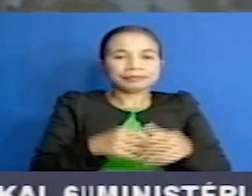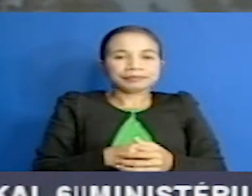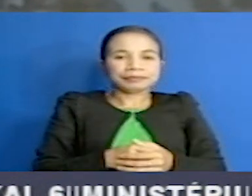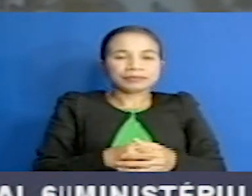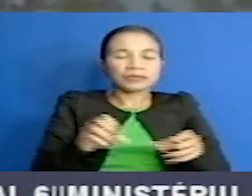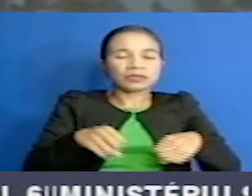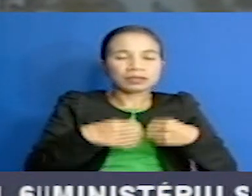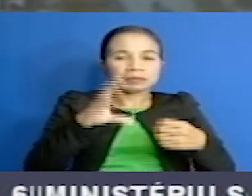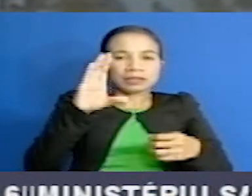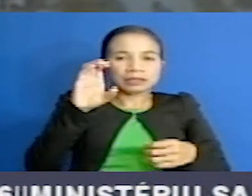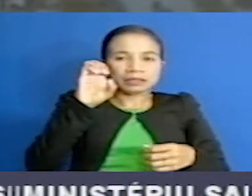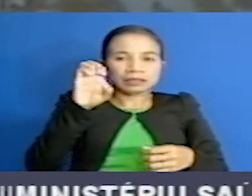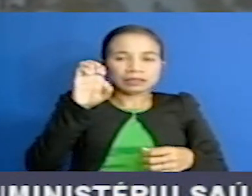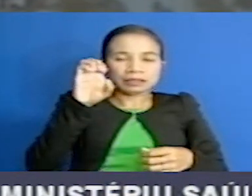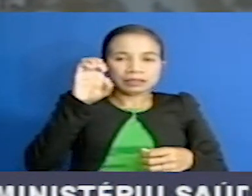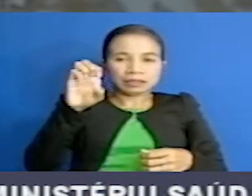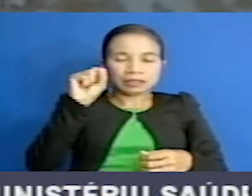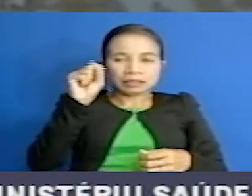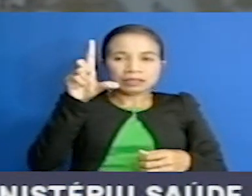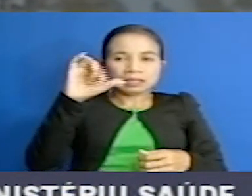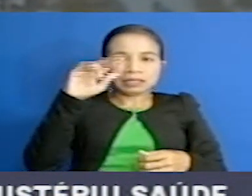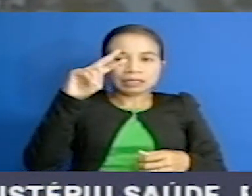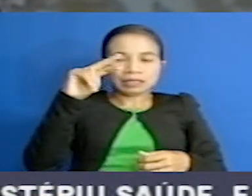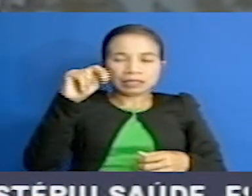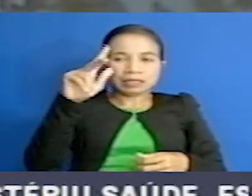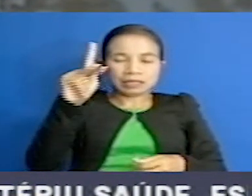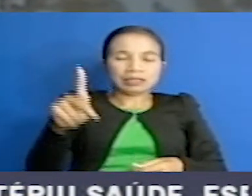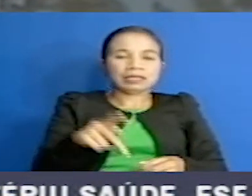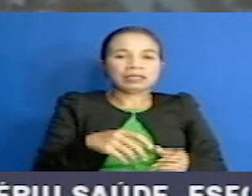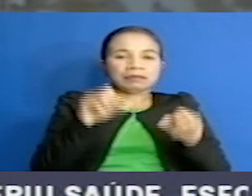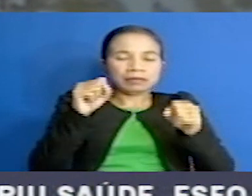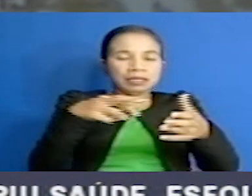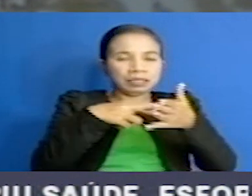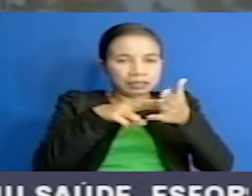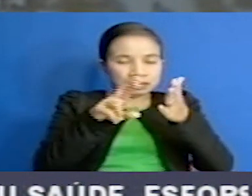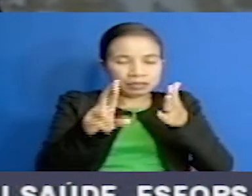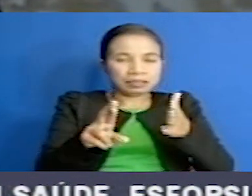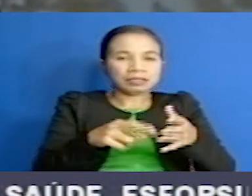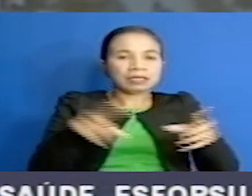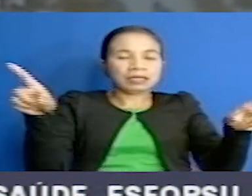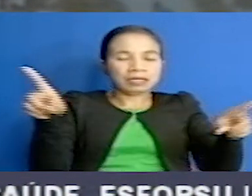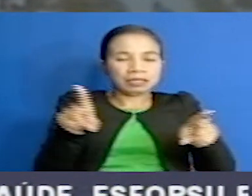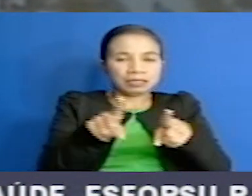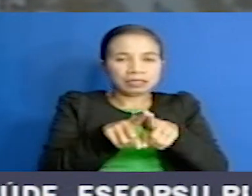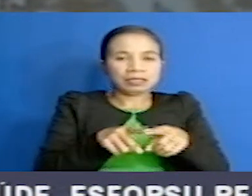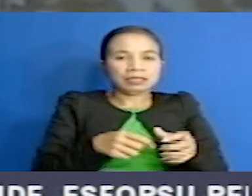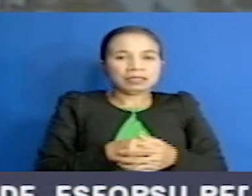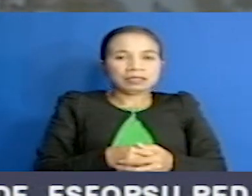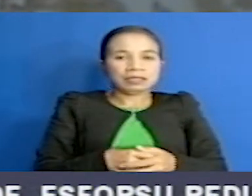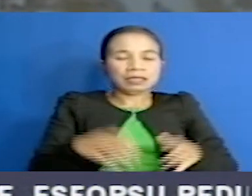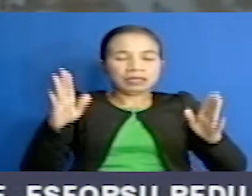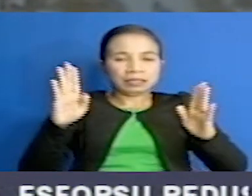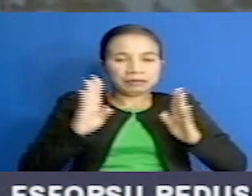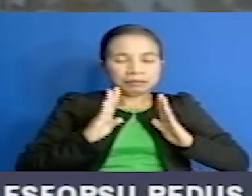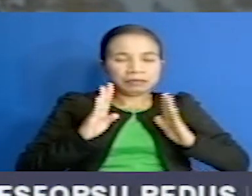certificado de registração para a empresa Ceslin Sociedade Anônimo, Anessa, a empresa de